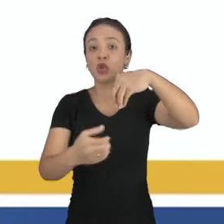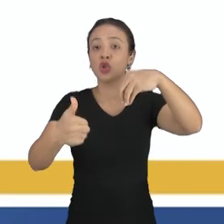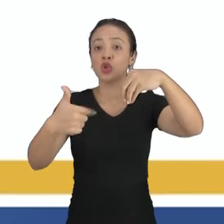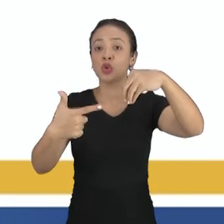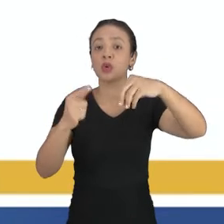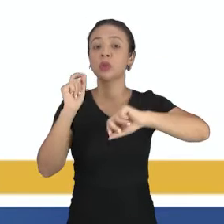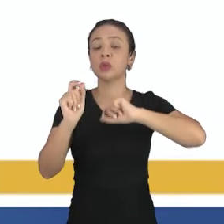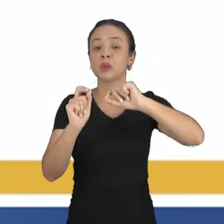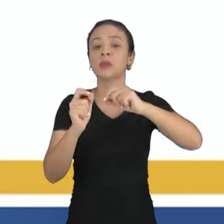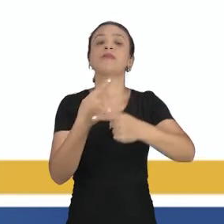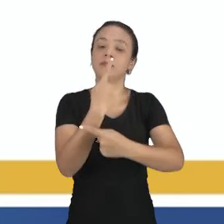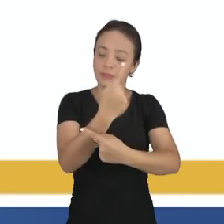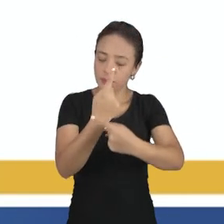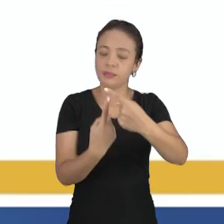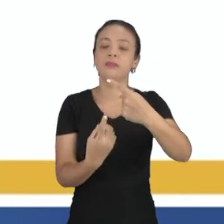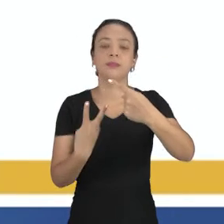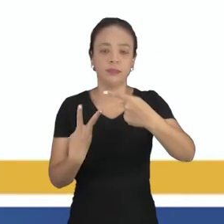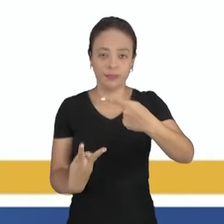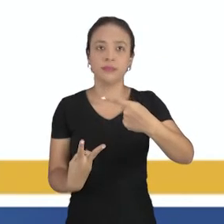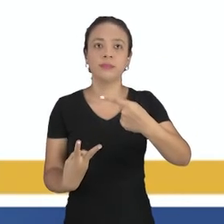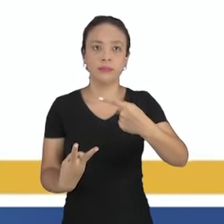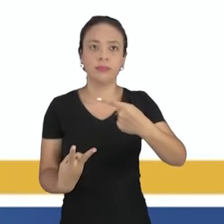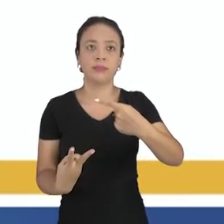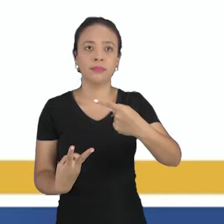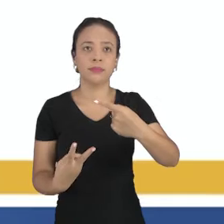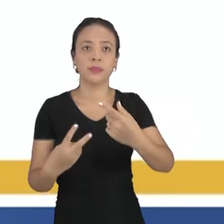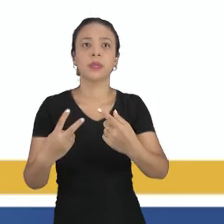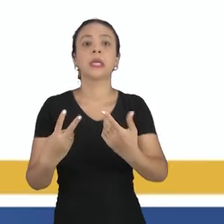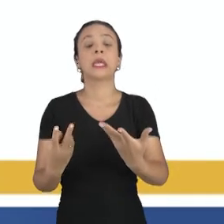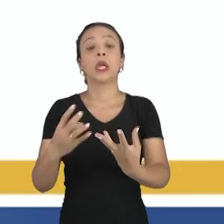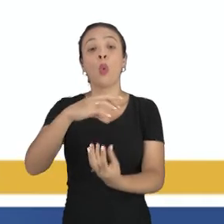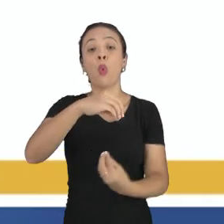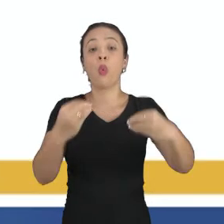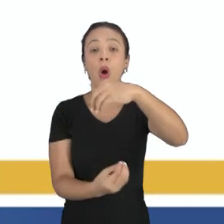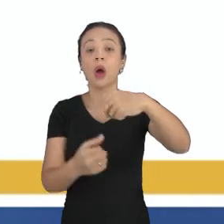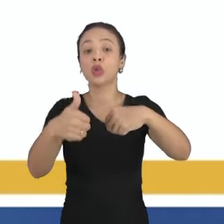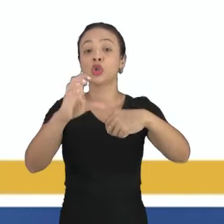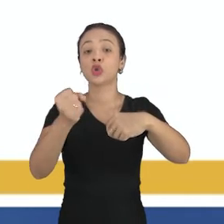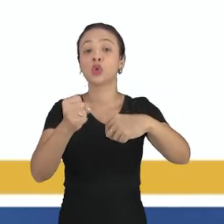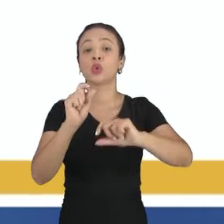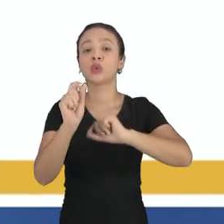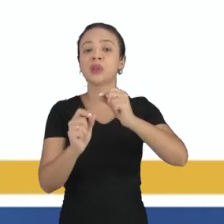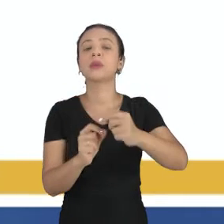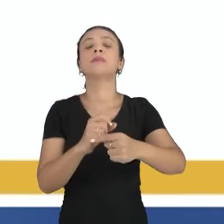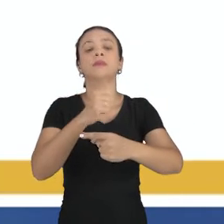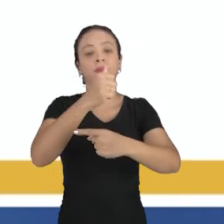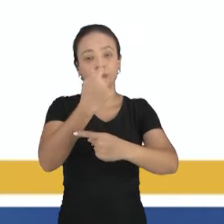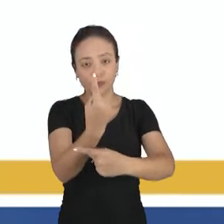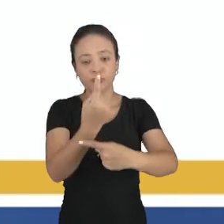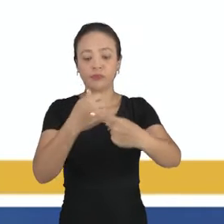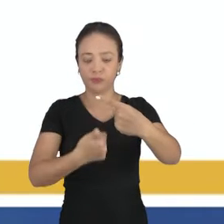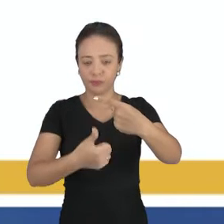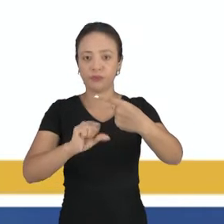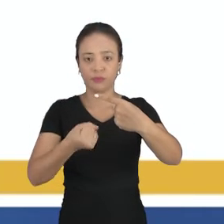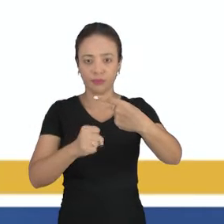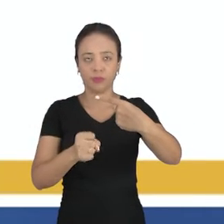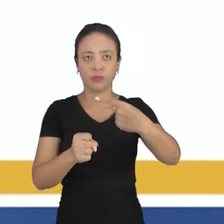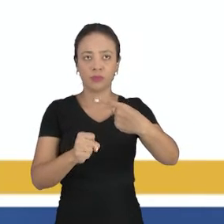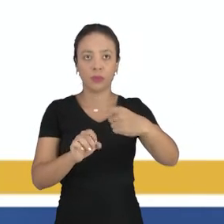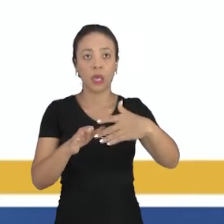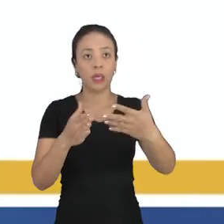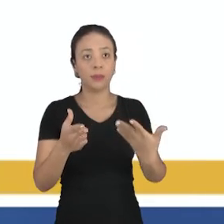é um sobre 12 o inverso de 18 é um sobre o 18 e